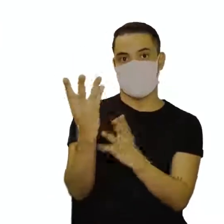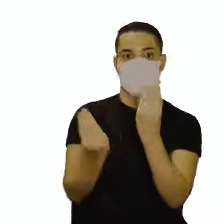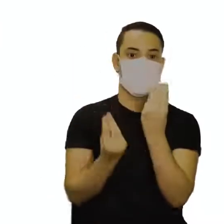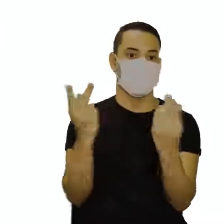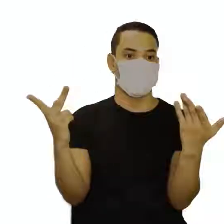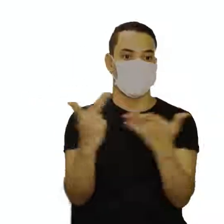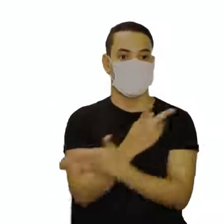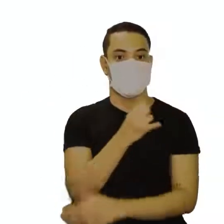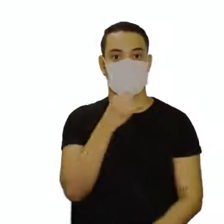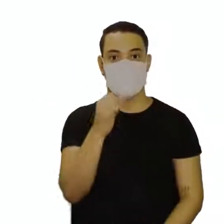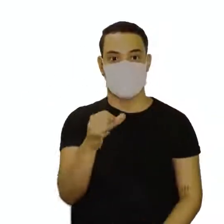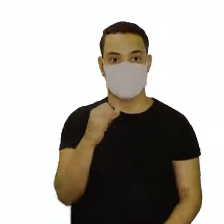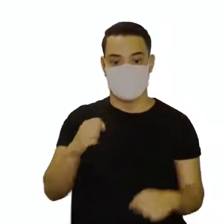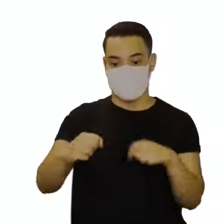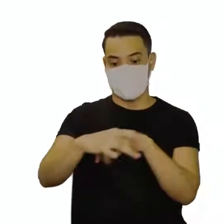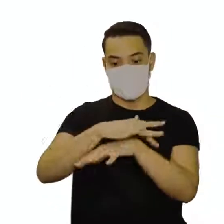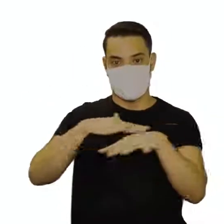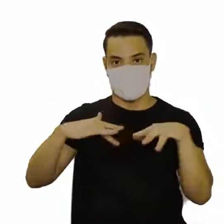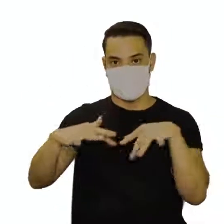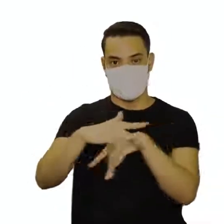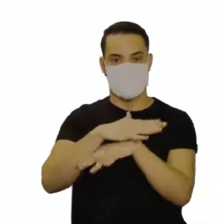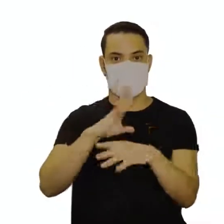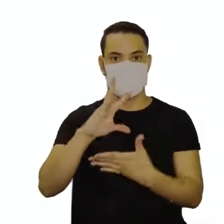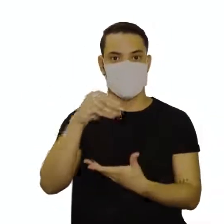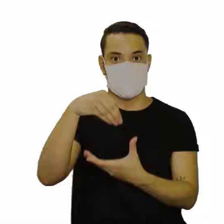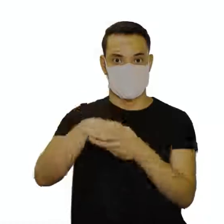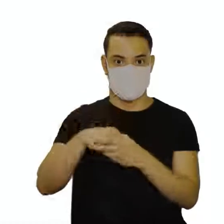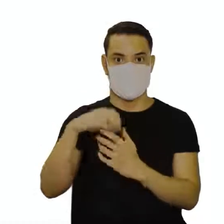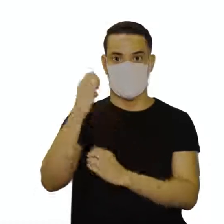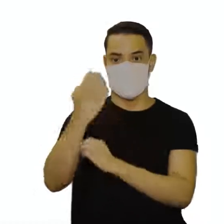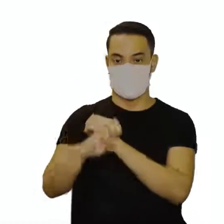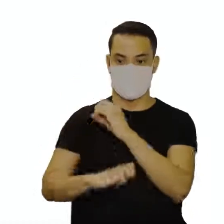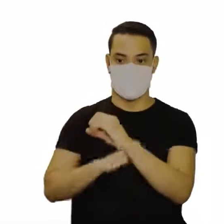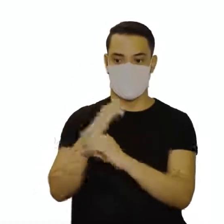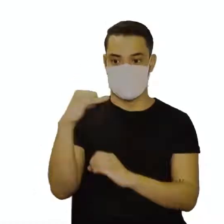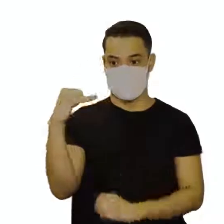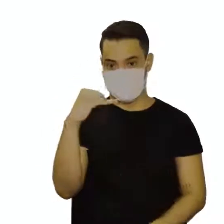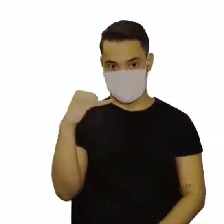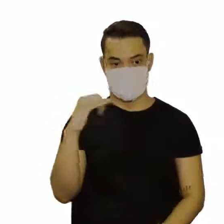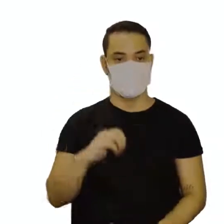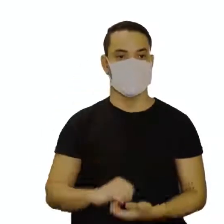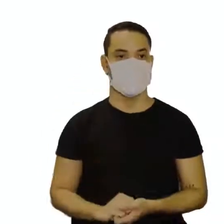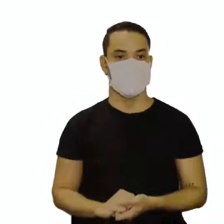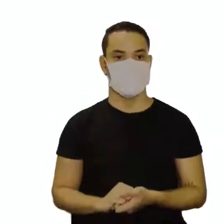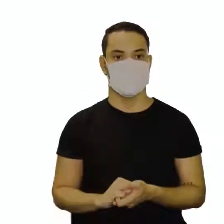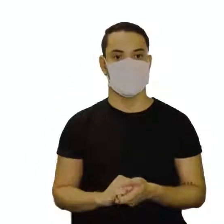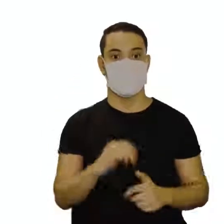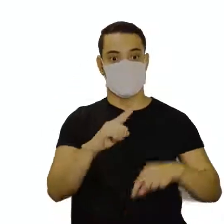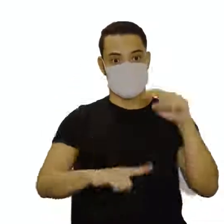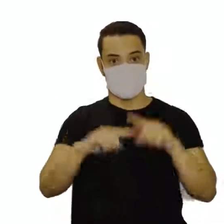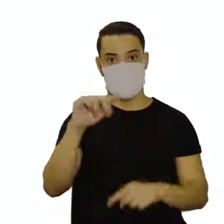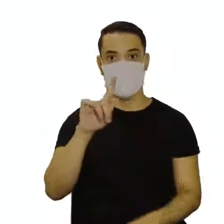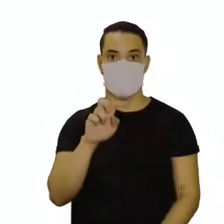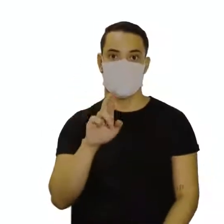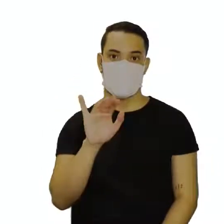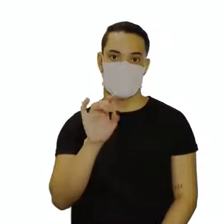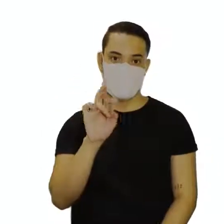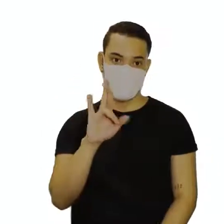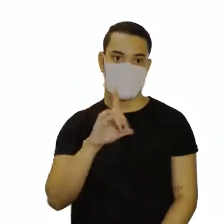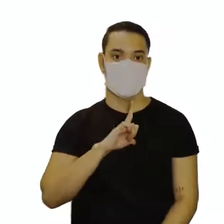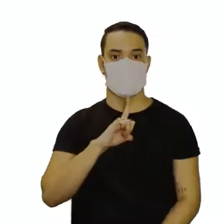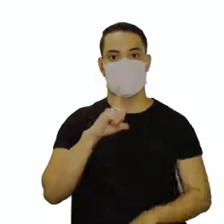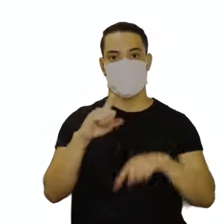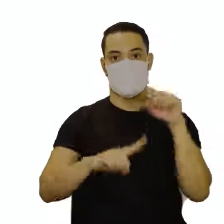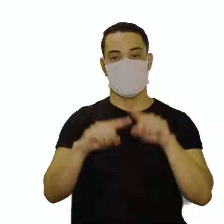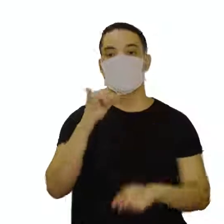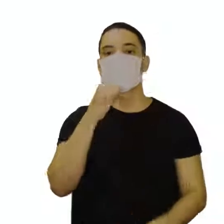corrente elétrica, que é o movimento dos elétrons. O gerador fornece energia aos elétrons